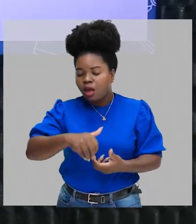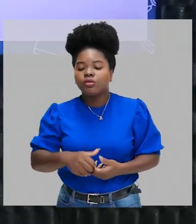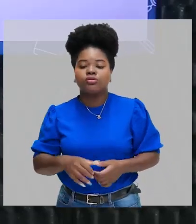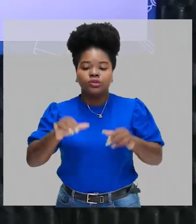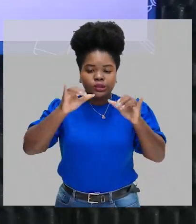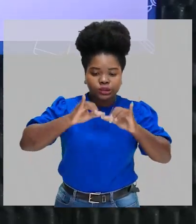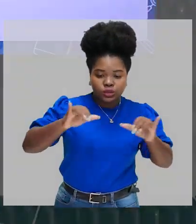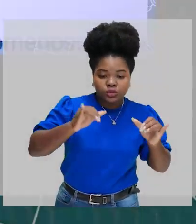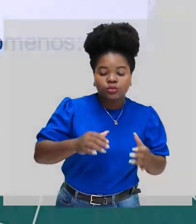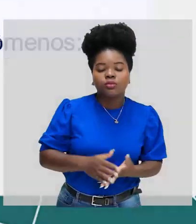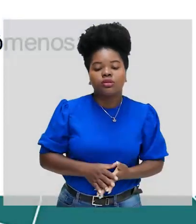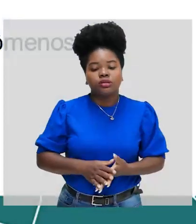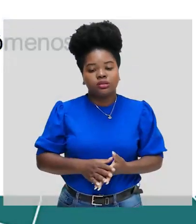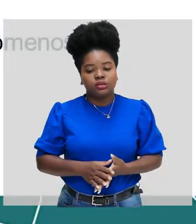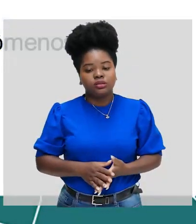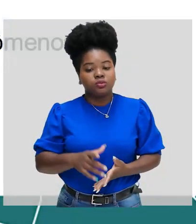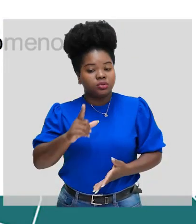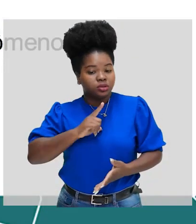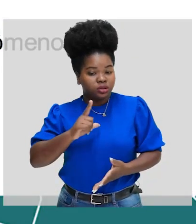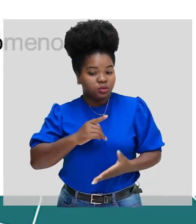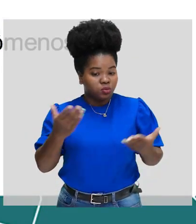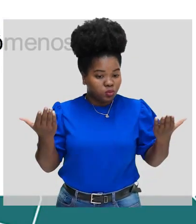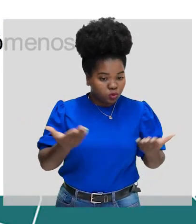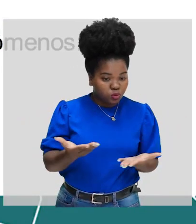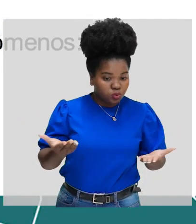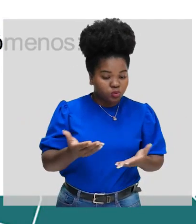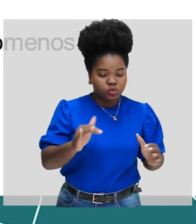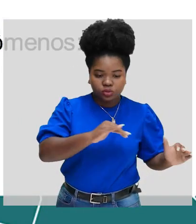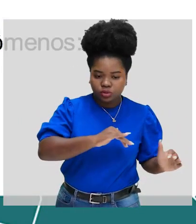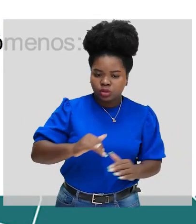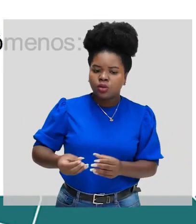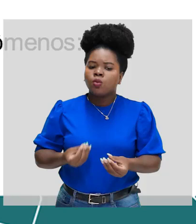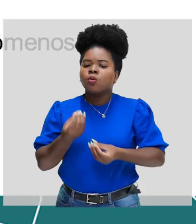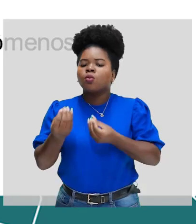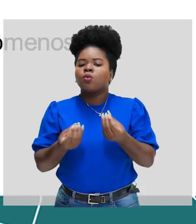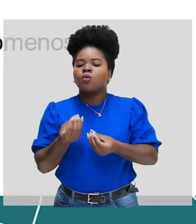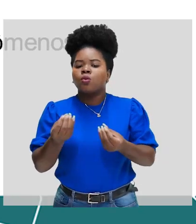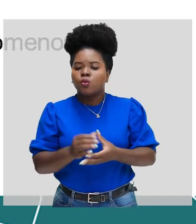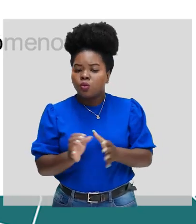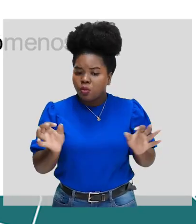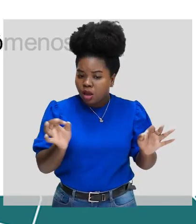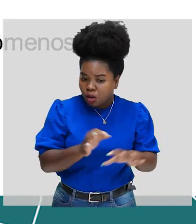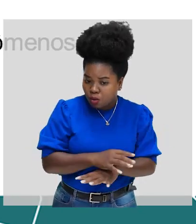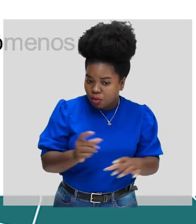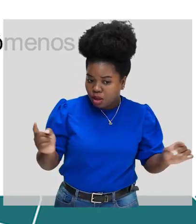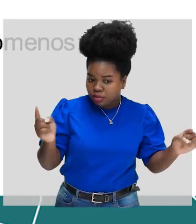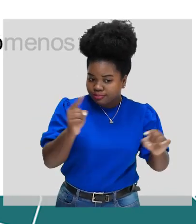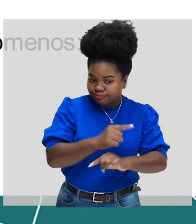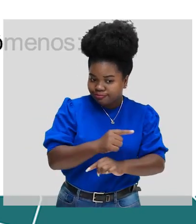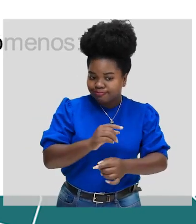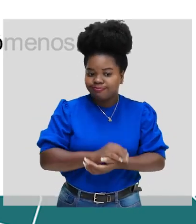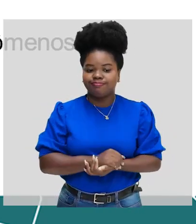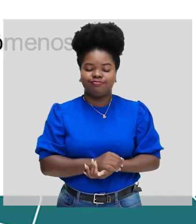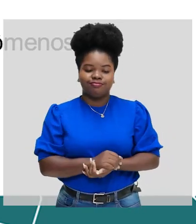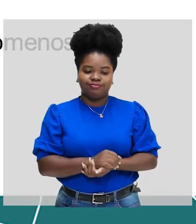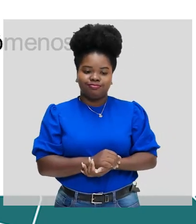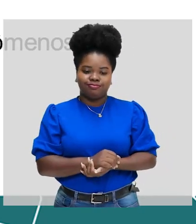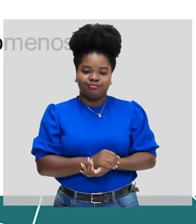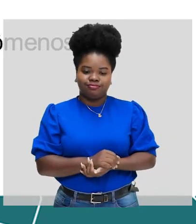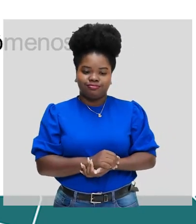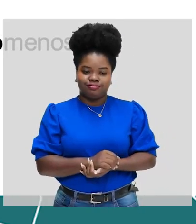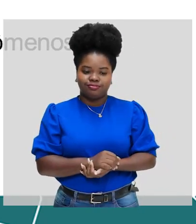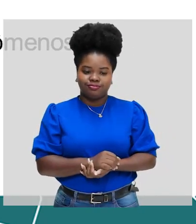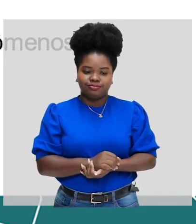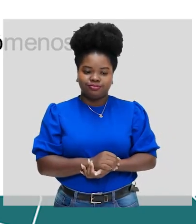gente tem hoje em dia. E aí, como resolver as contradições? Seria o tópico 5º, final da nossa